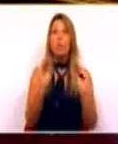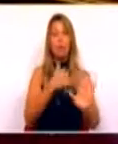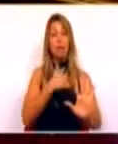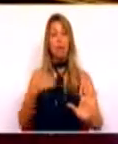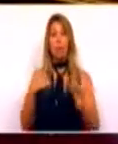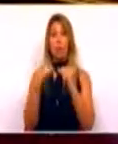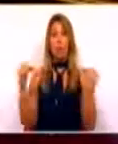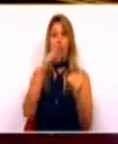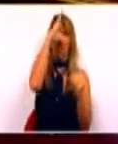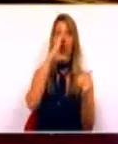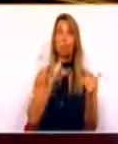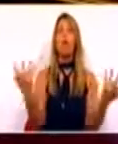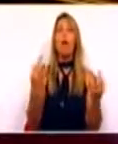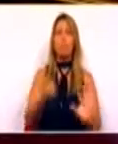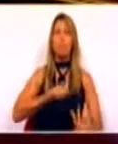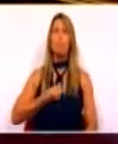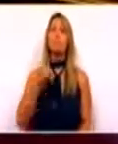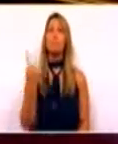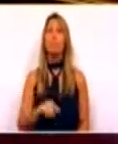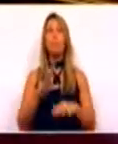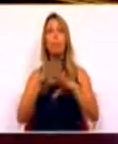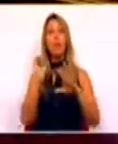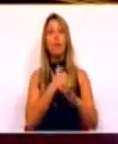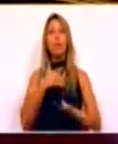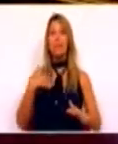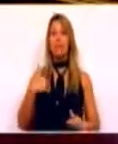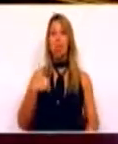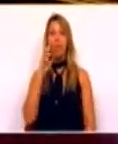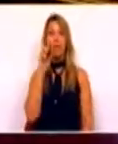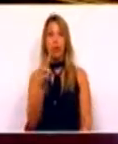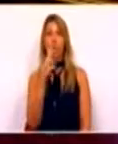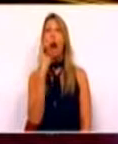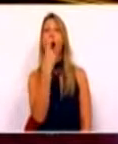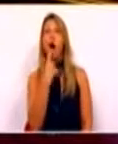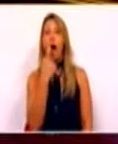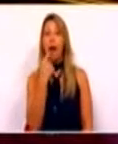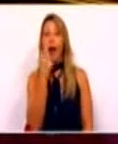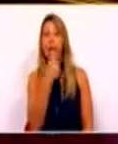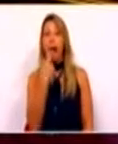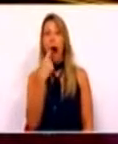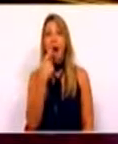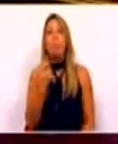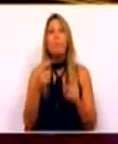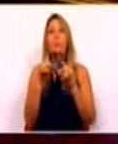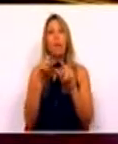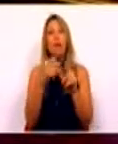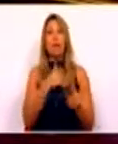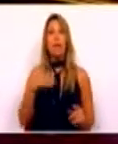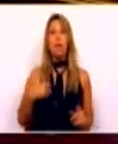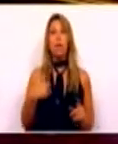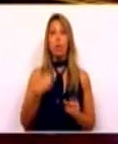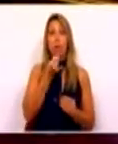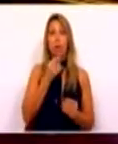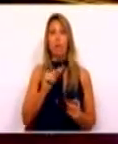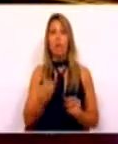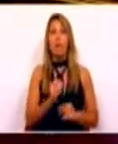têm vindo a preocupar-se, designadamente, com a saúde visual, a saúde oral e a alimentação escolar das nossas crianças e este processo é um processo que